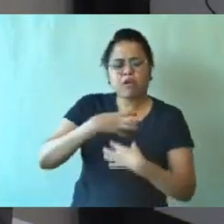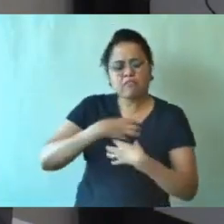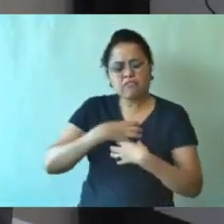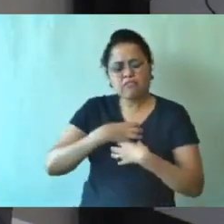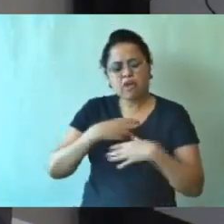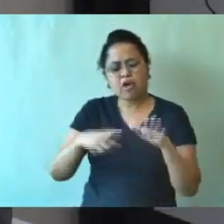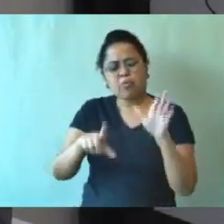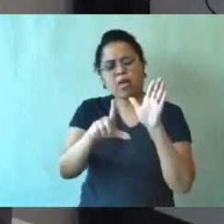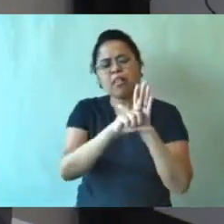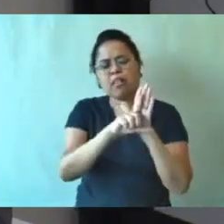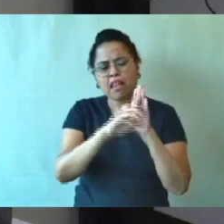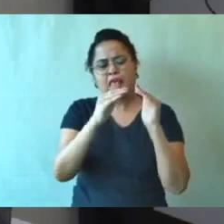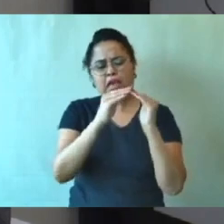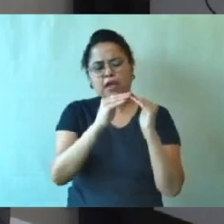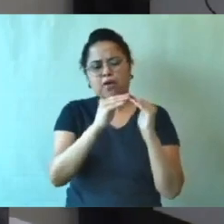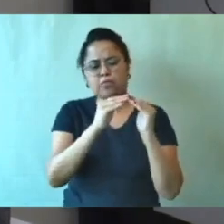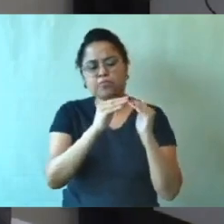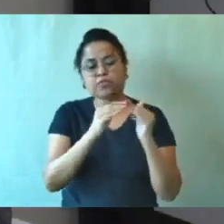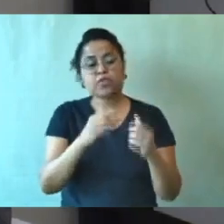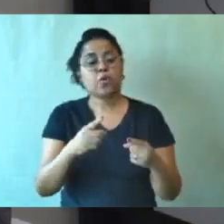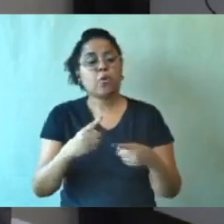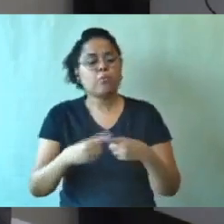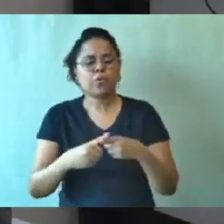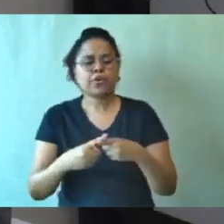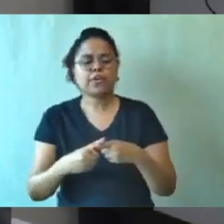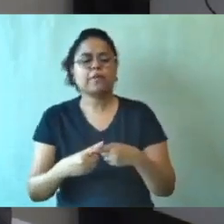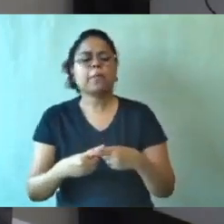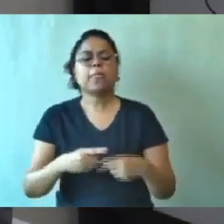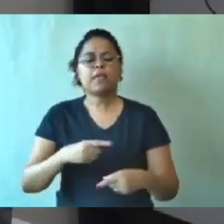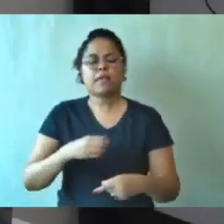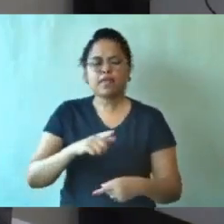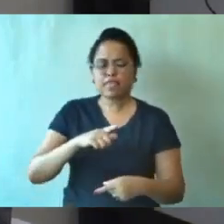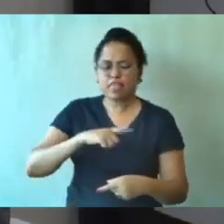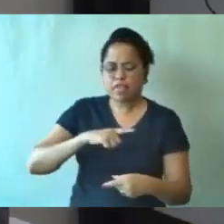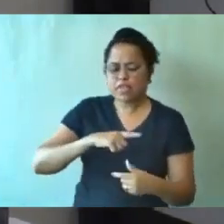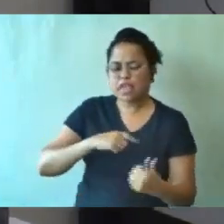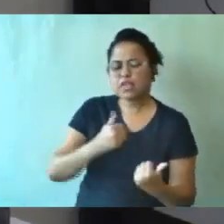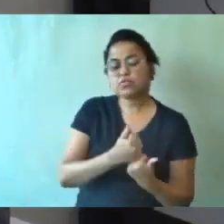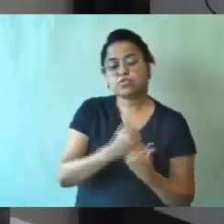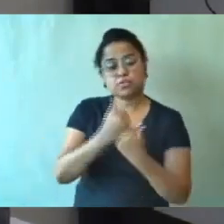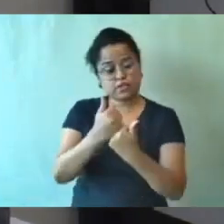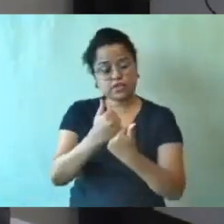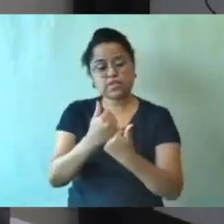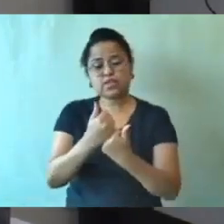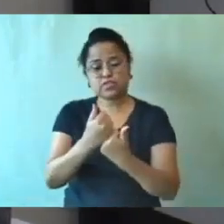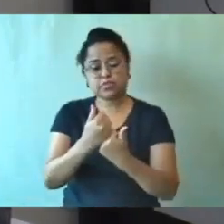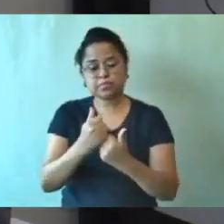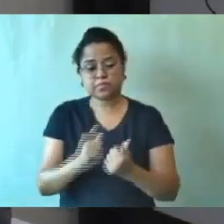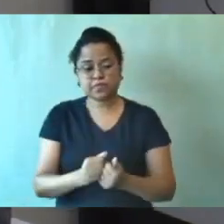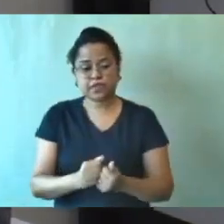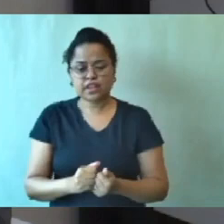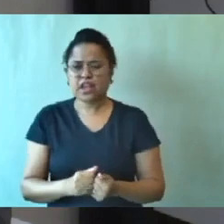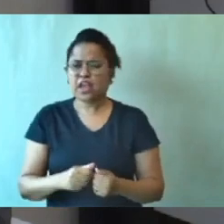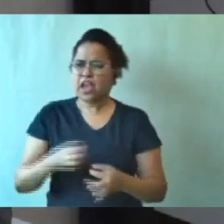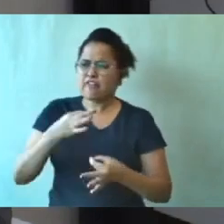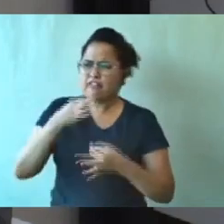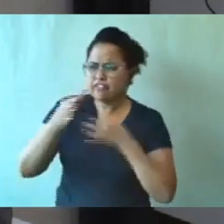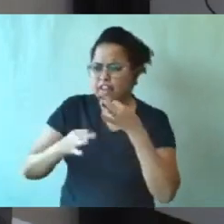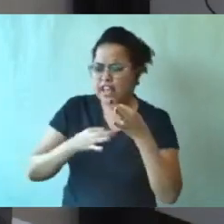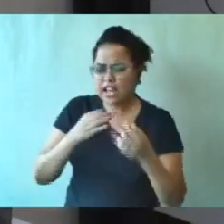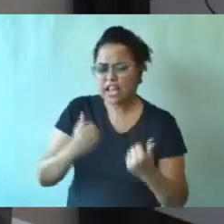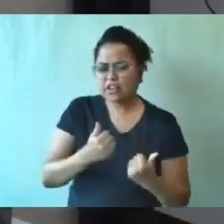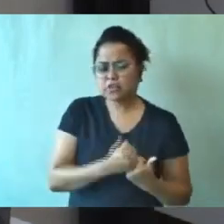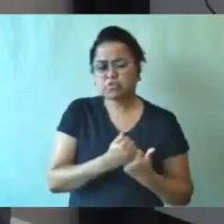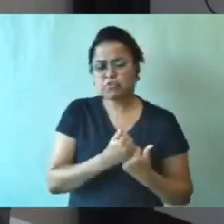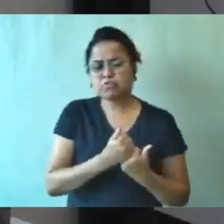porque existe subsídio. E algumas pessoas que vieram essa CPI falaram que esse subsídio, inclusive, era para comprar a